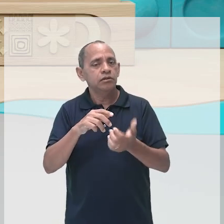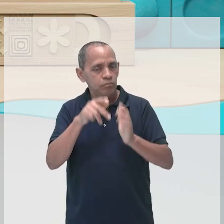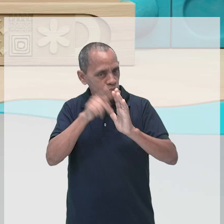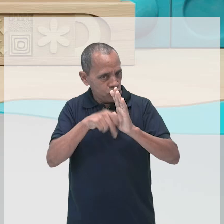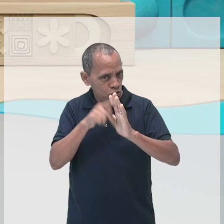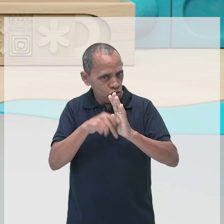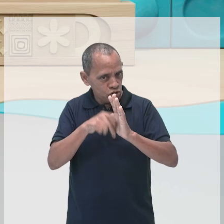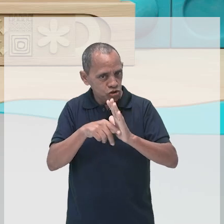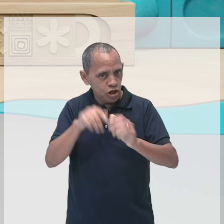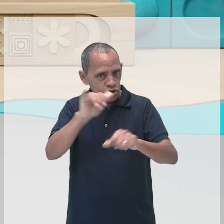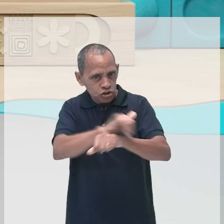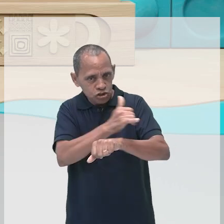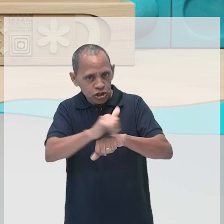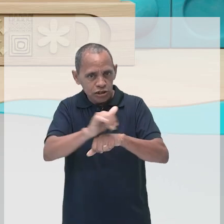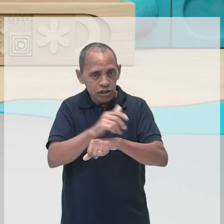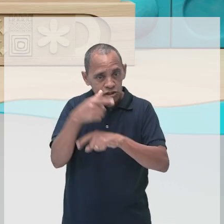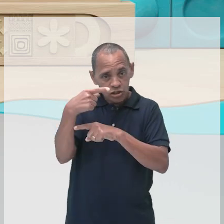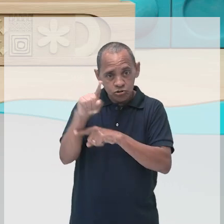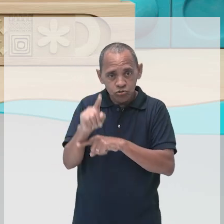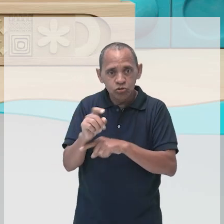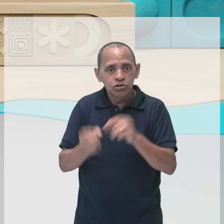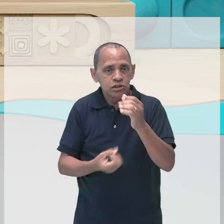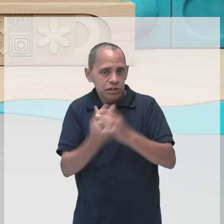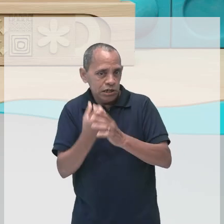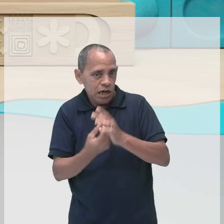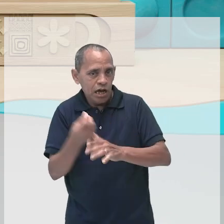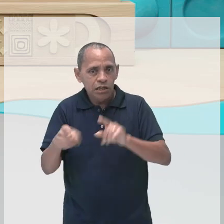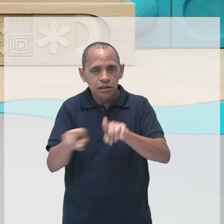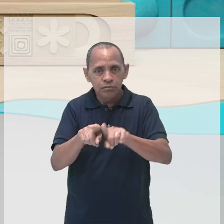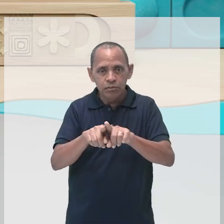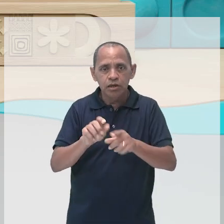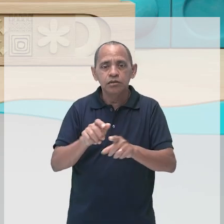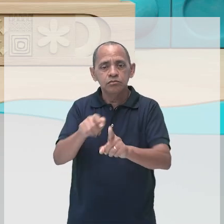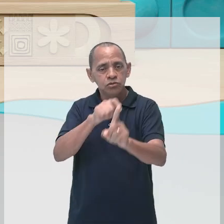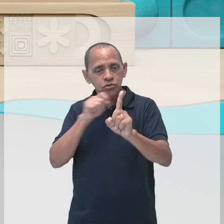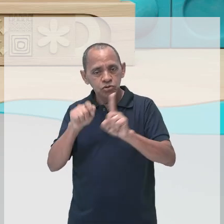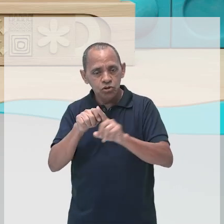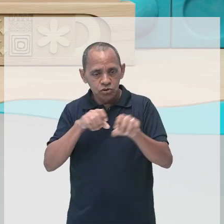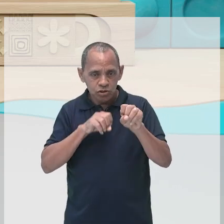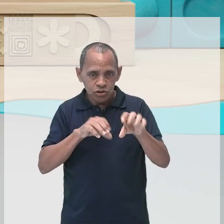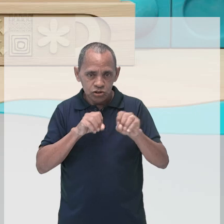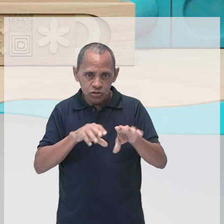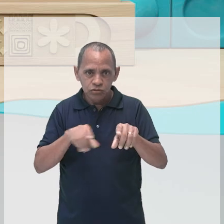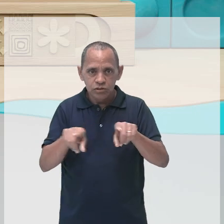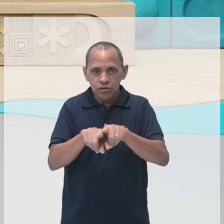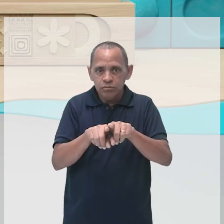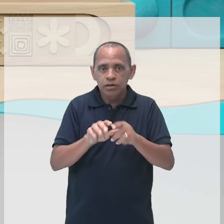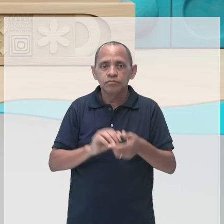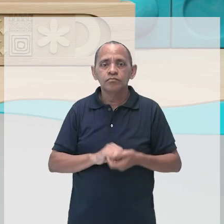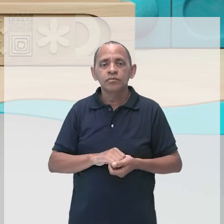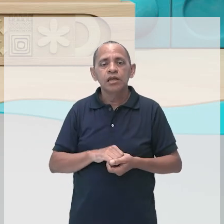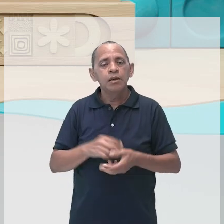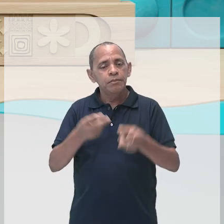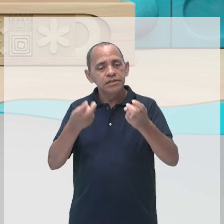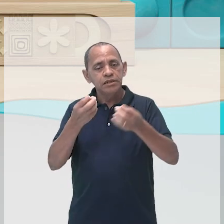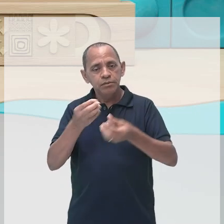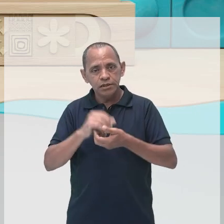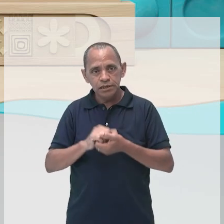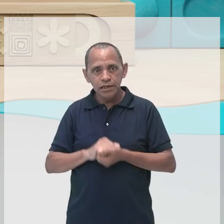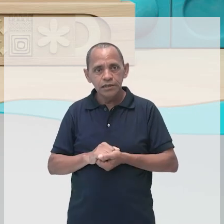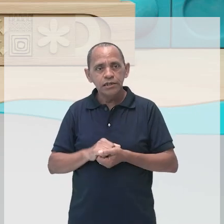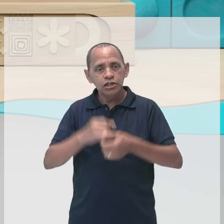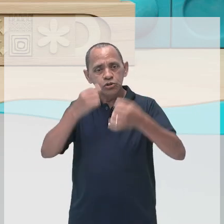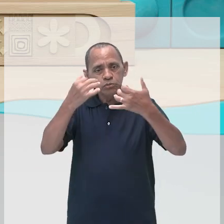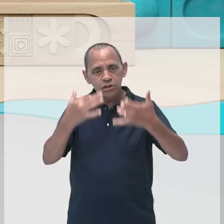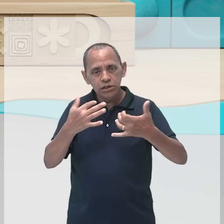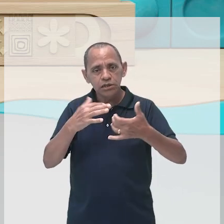medidas socioeducativas, como eu mencionei. Então, observem que ele faz essa ponderação. Mais exemplos